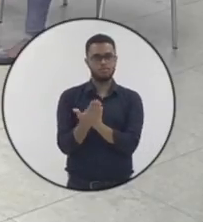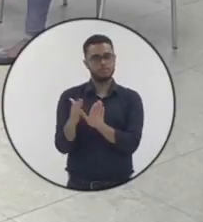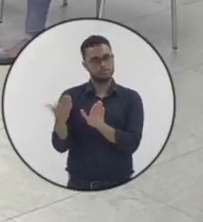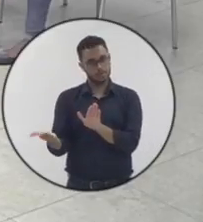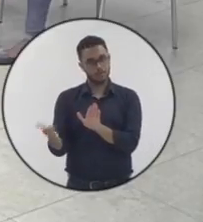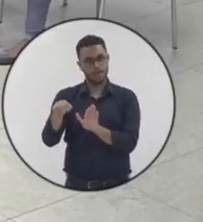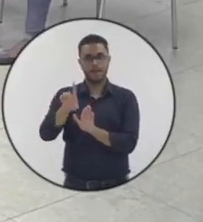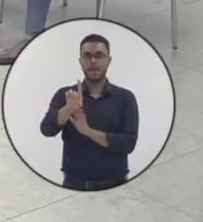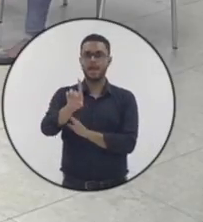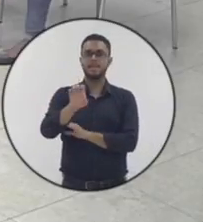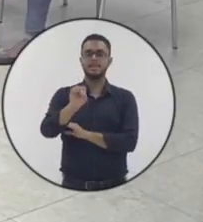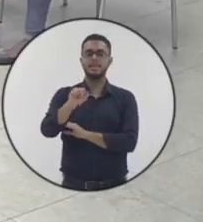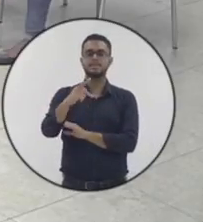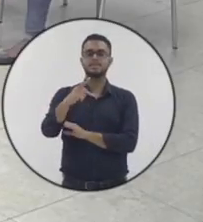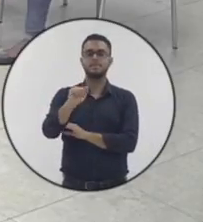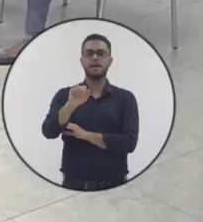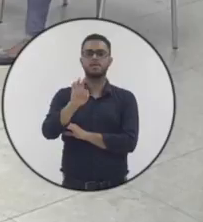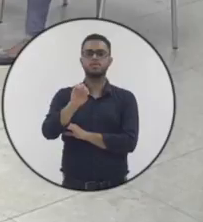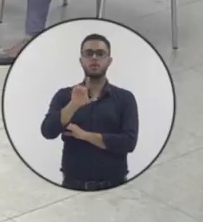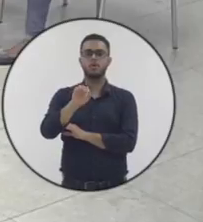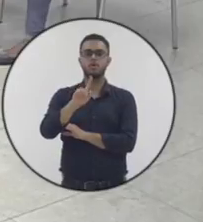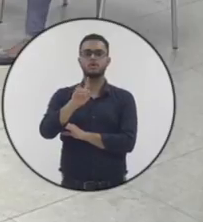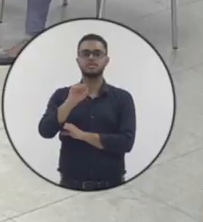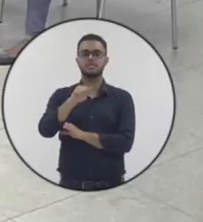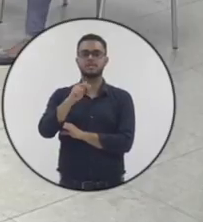despatologização, sem cedilha e sem til,